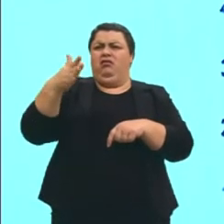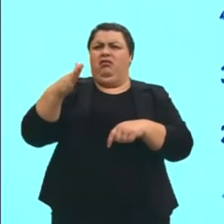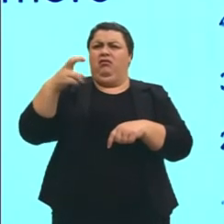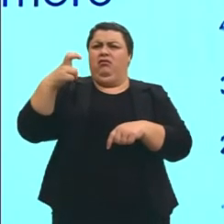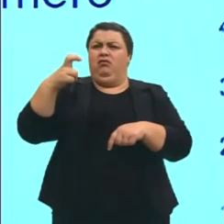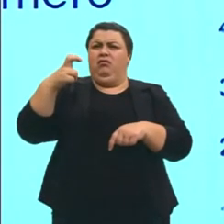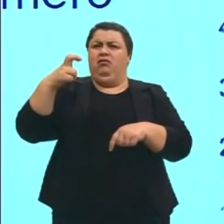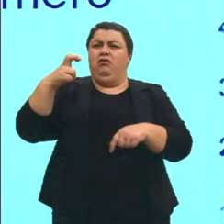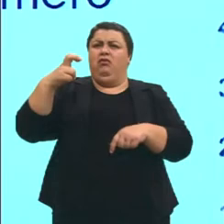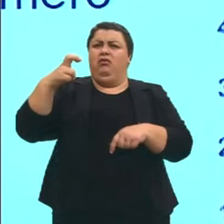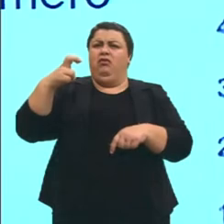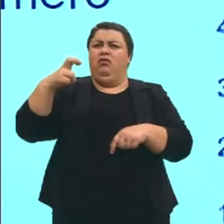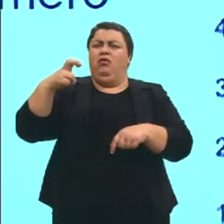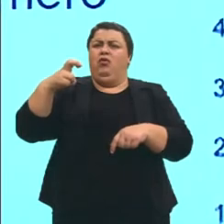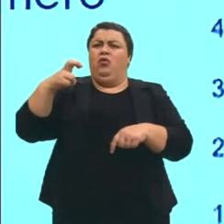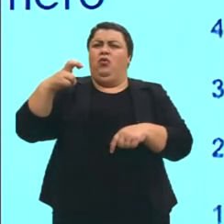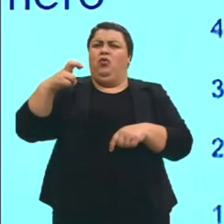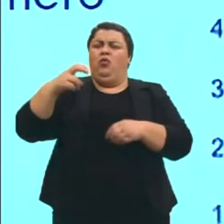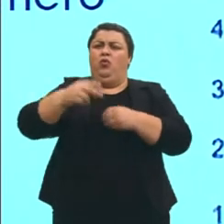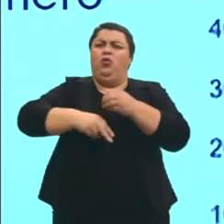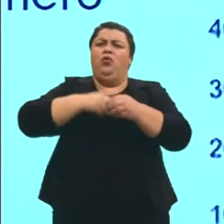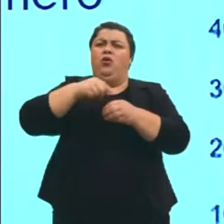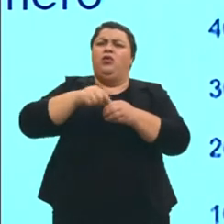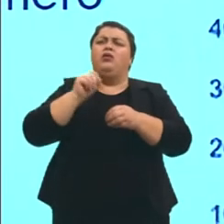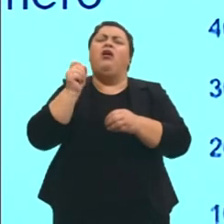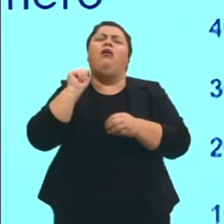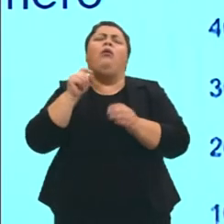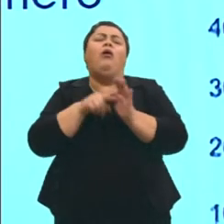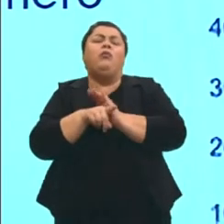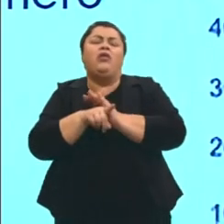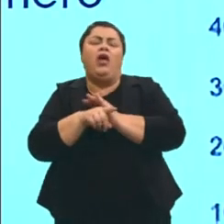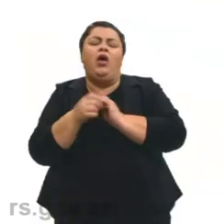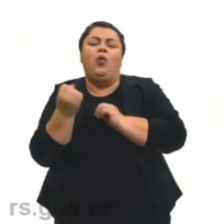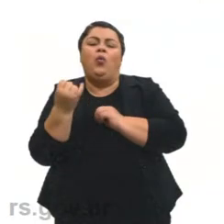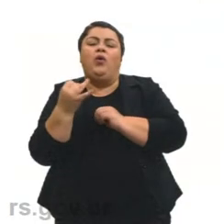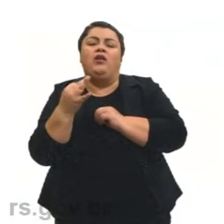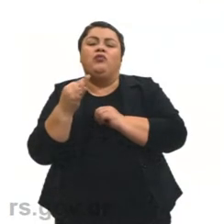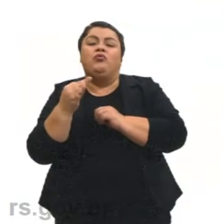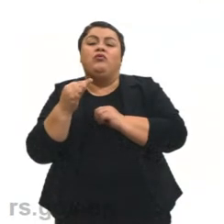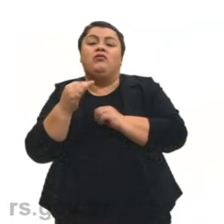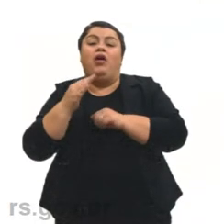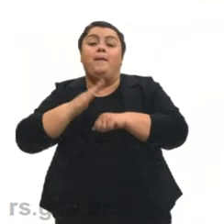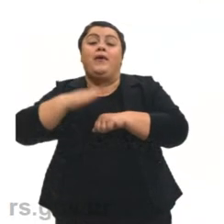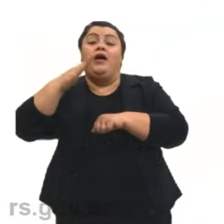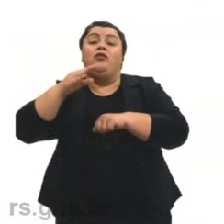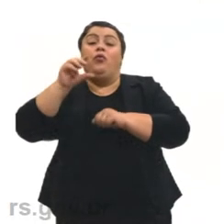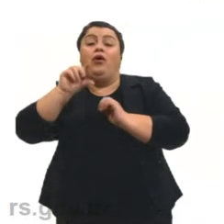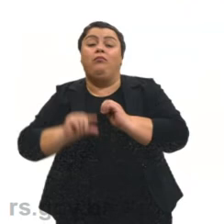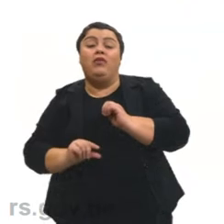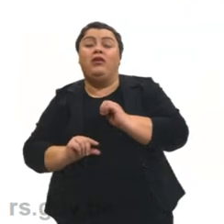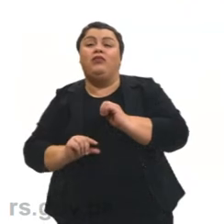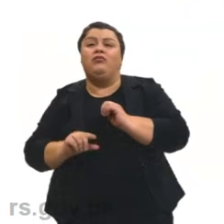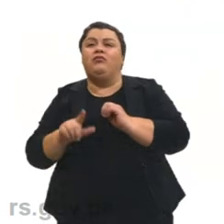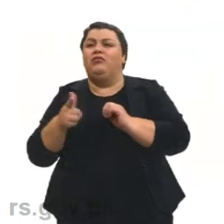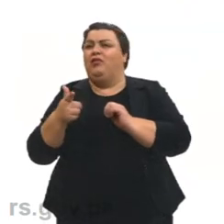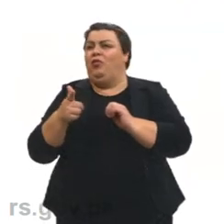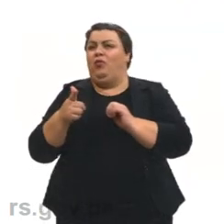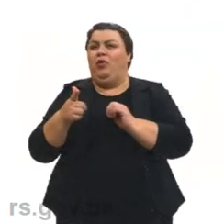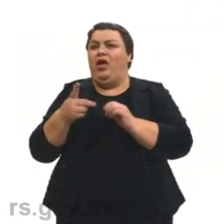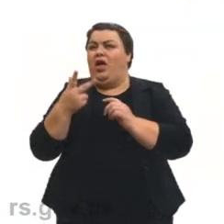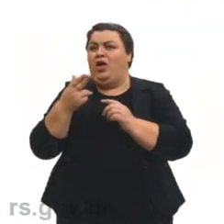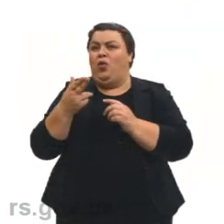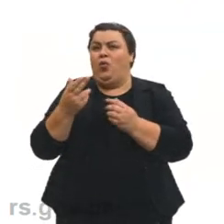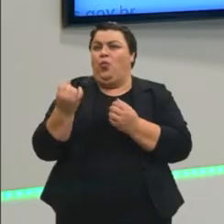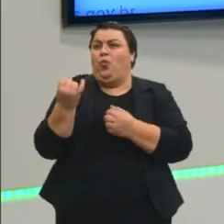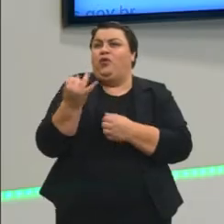mais ou menos 74 nêutrons Então qual é a pergunta quantos há mais ou menos né quantos possuem não é a mesma quantidade